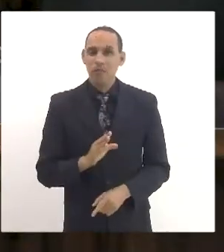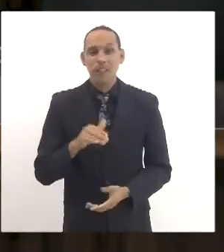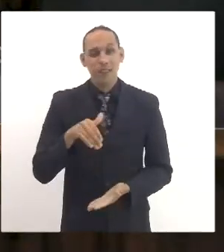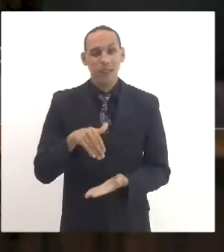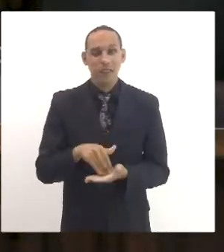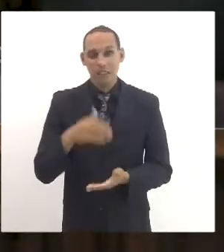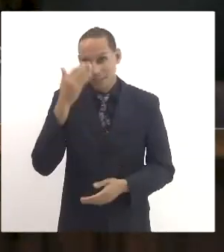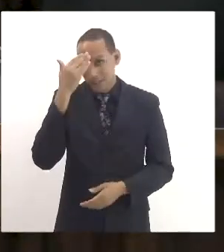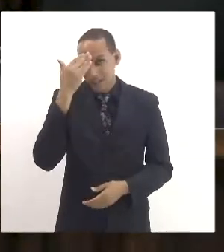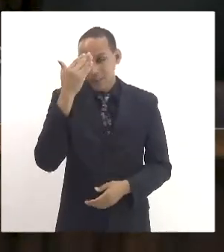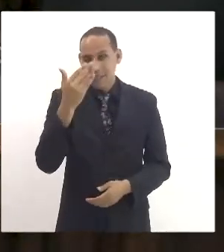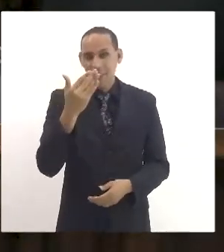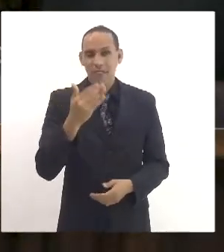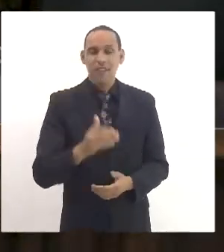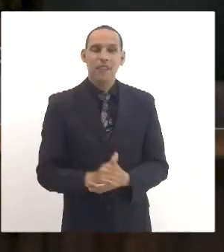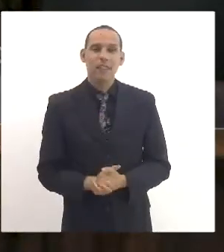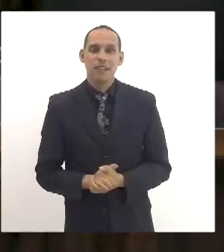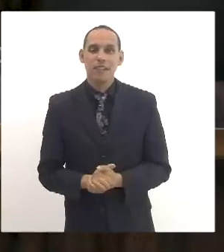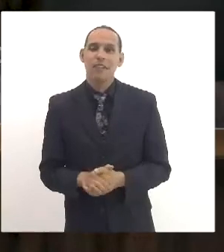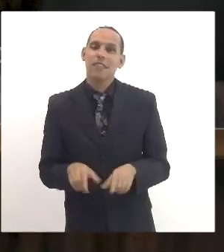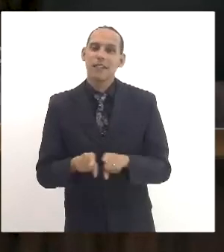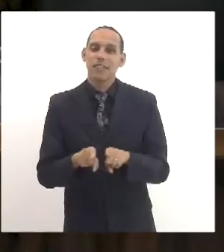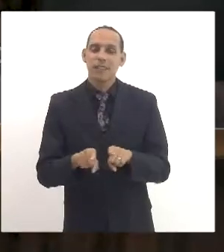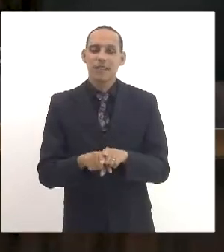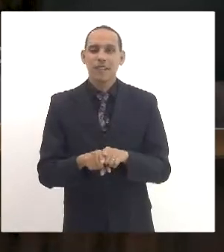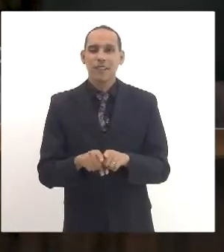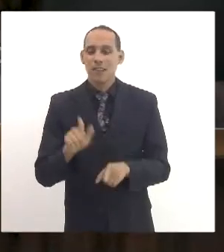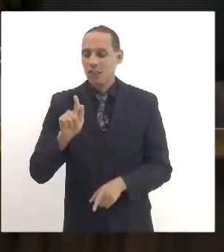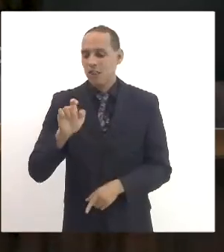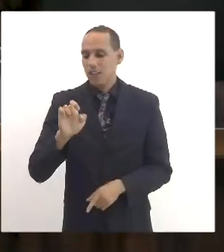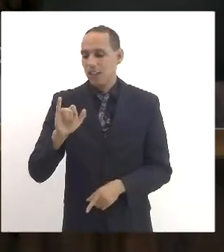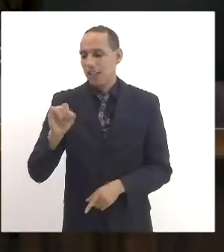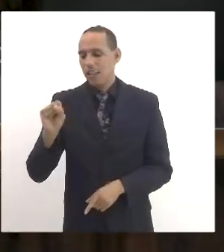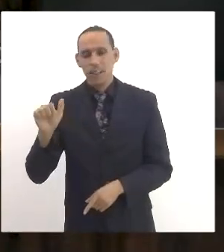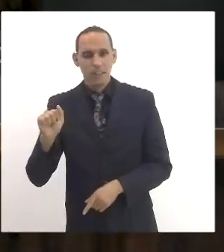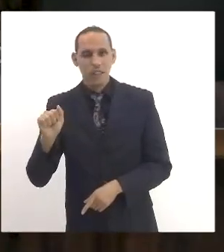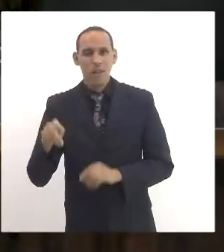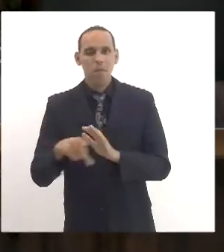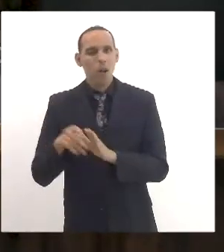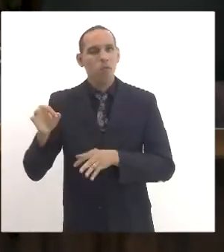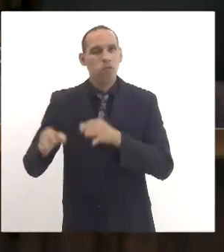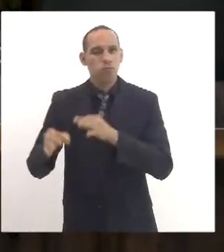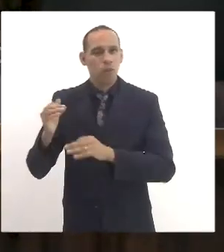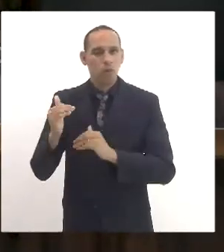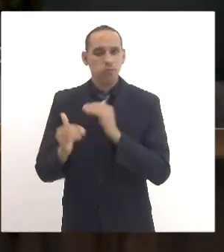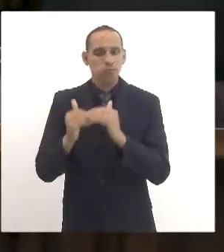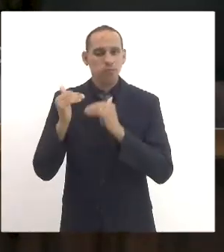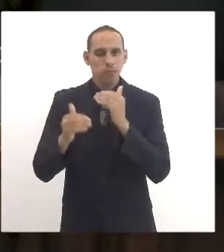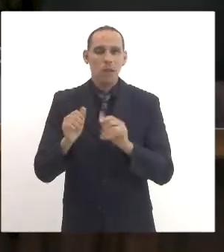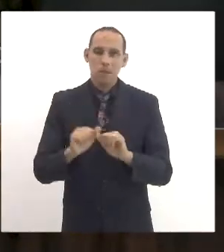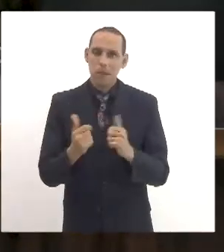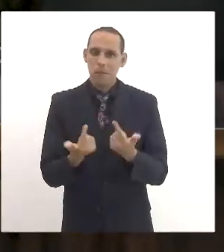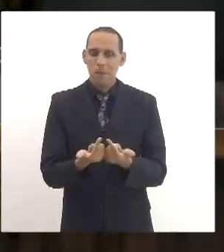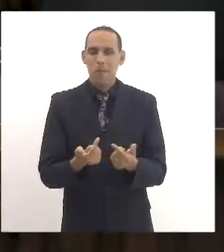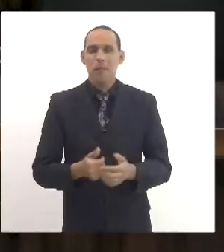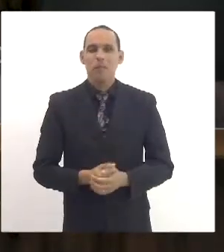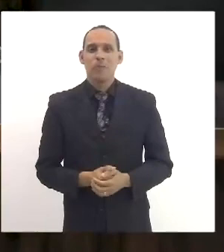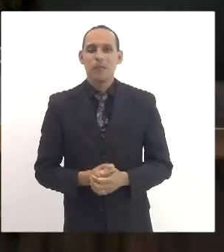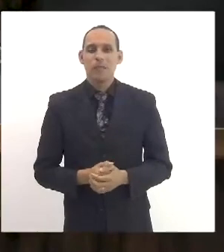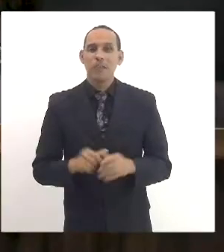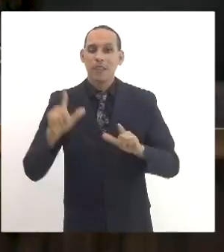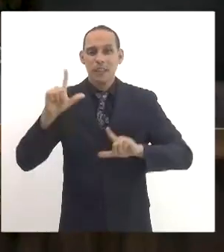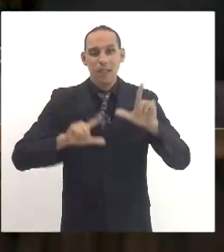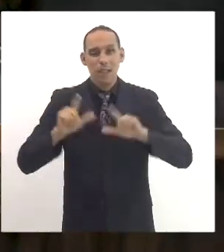de agradecer aqui também a Geisa, do Fórum de Desenvolvimento da nossa Alerj, TV